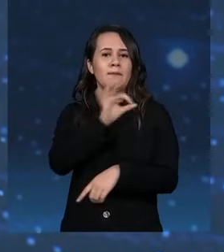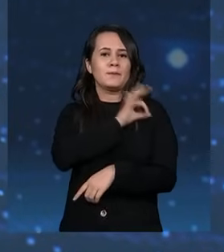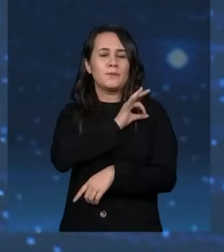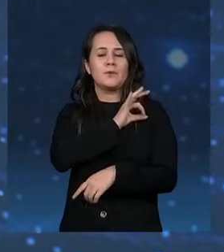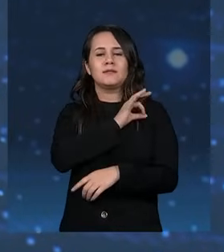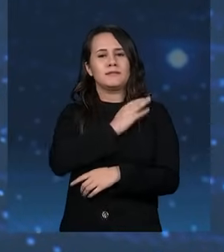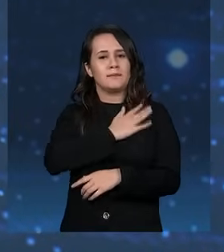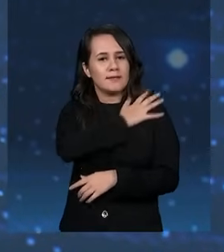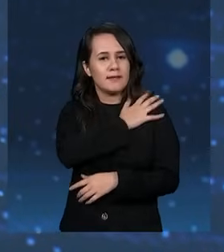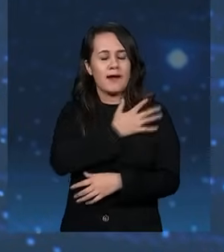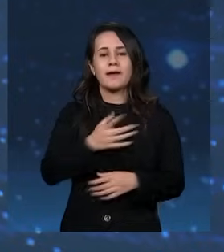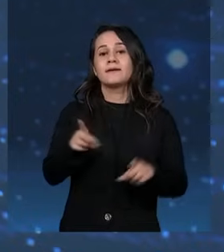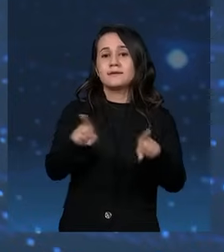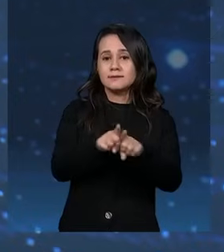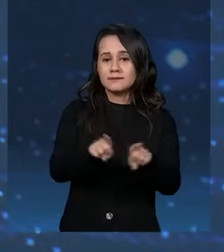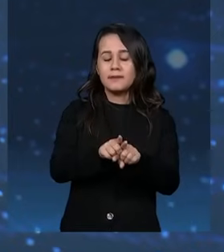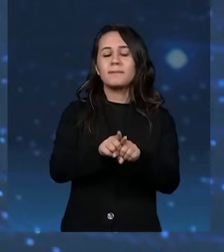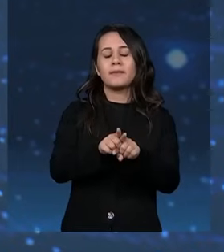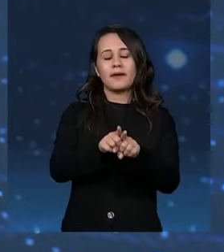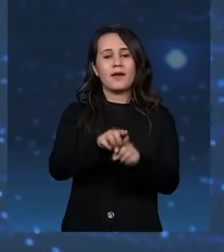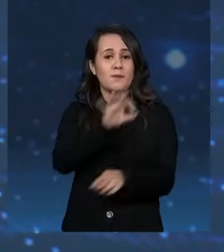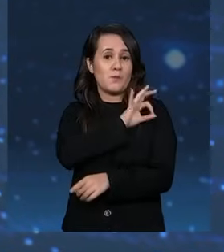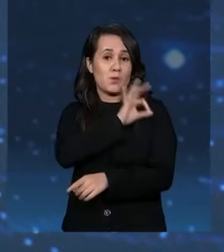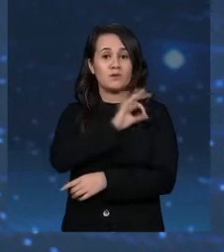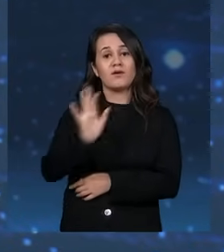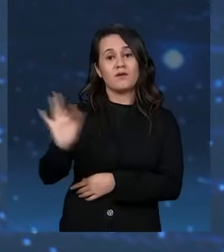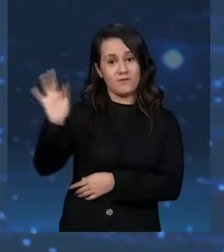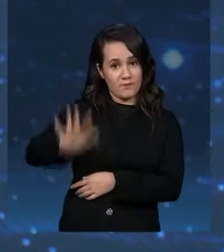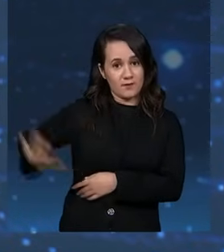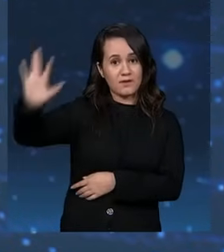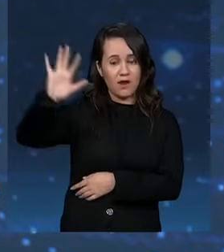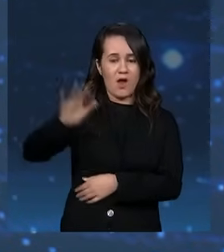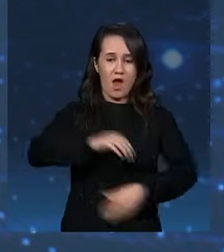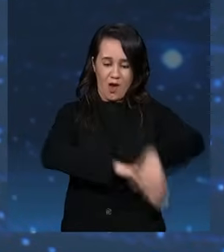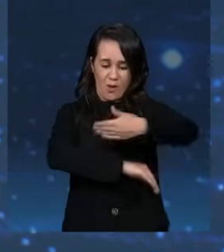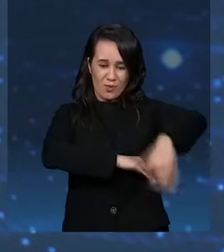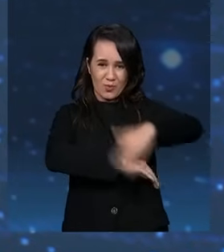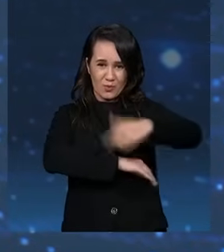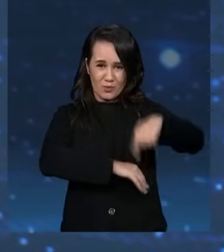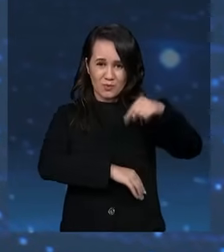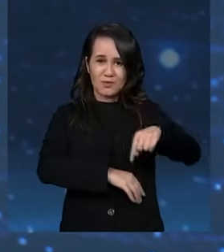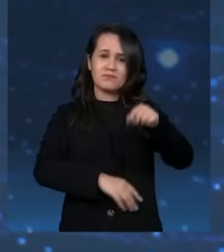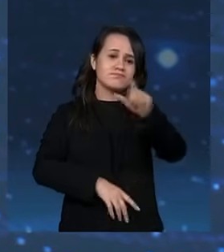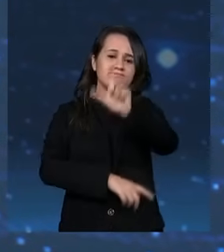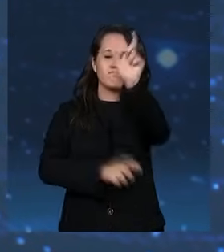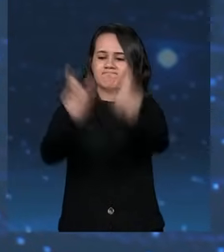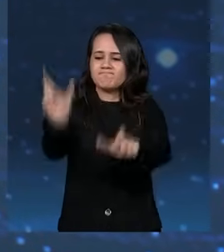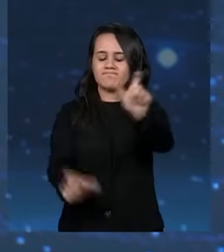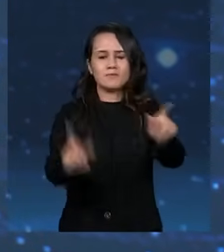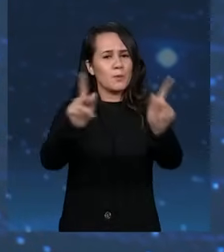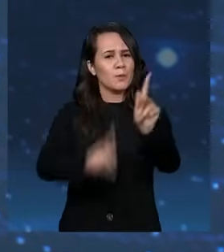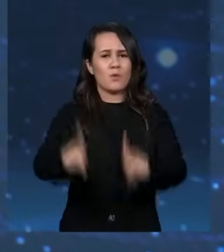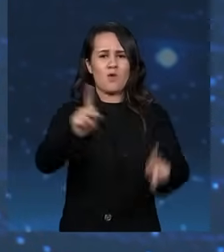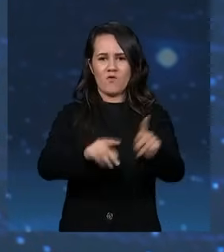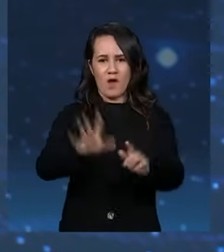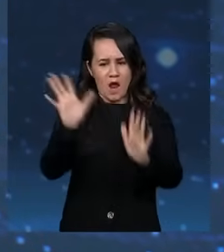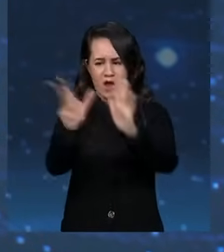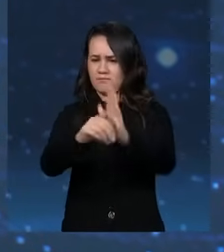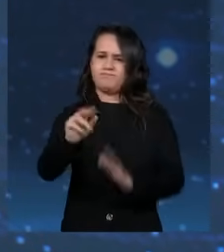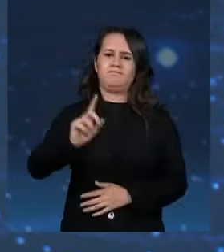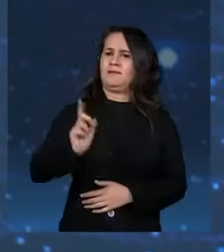militar e também até com a polícia federal a rua de São Paulo é do povo de São Paulo não de bandido bandido